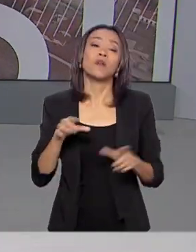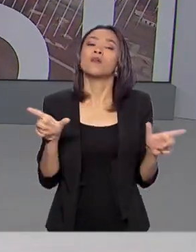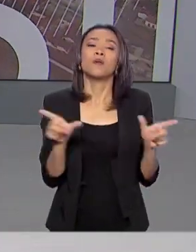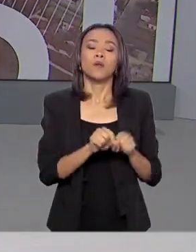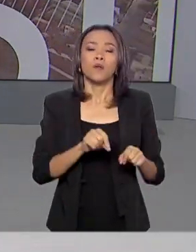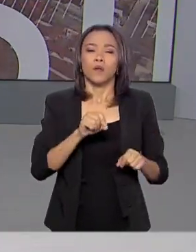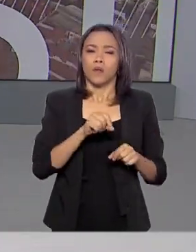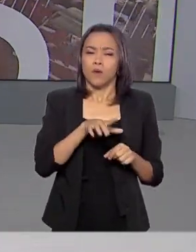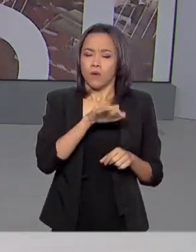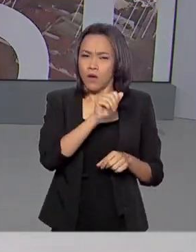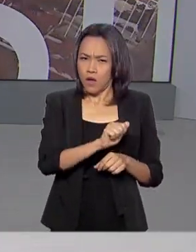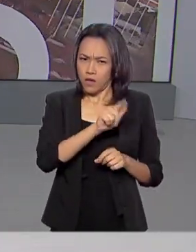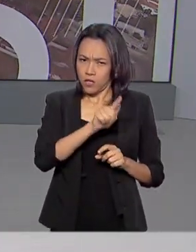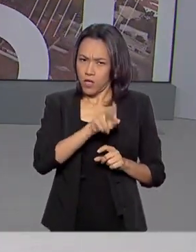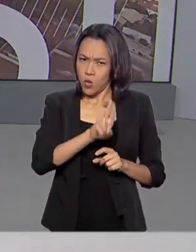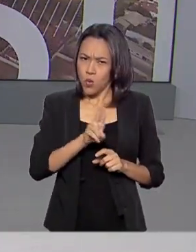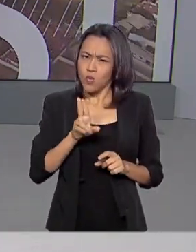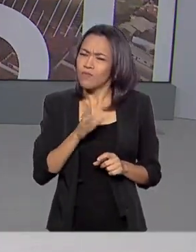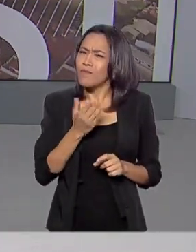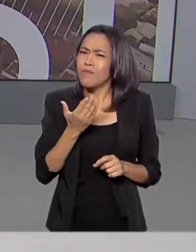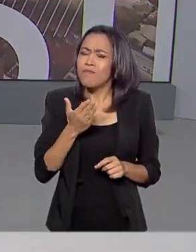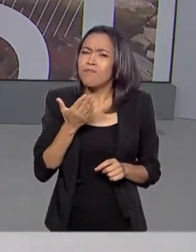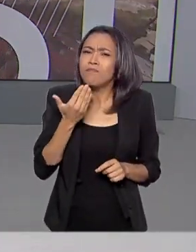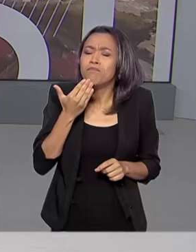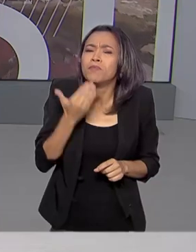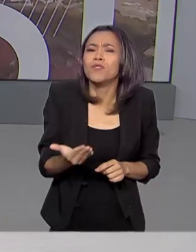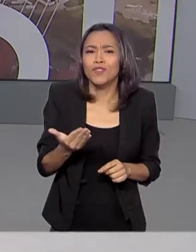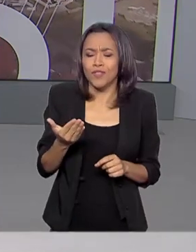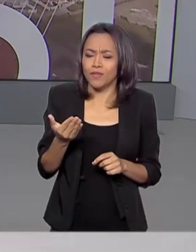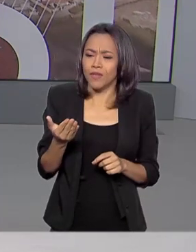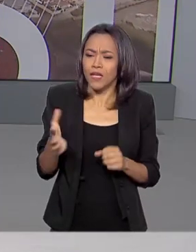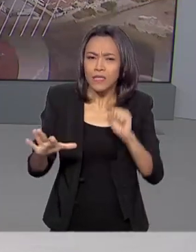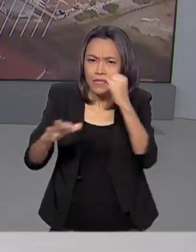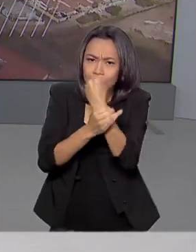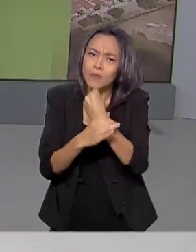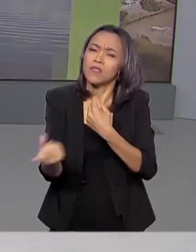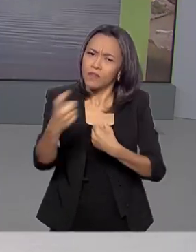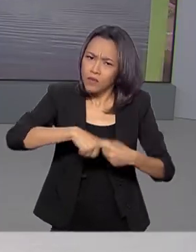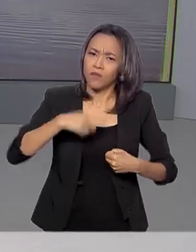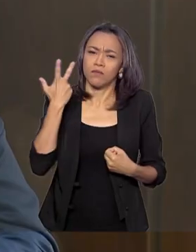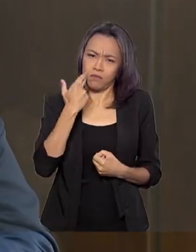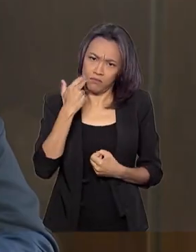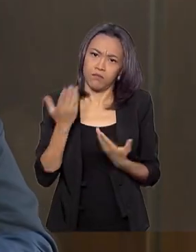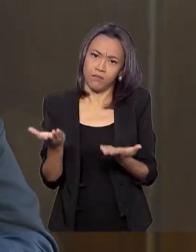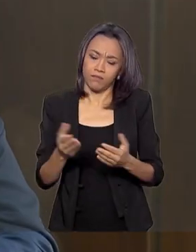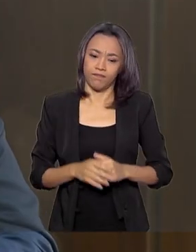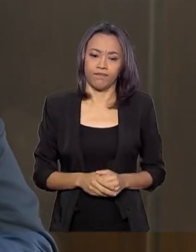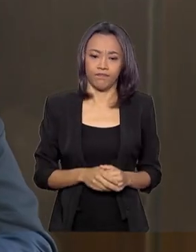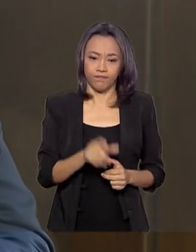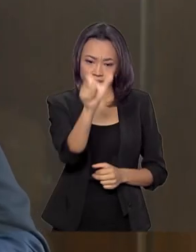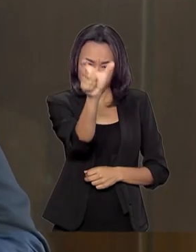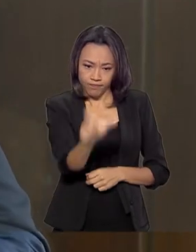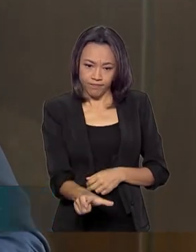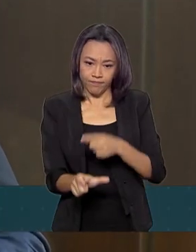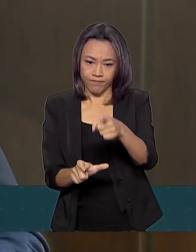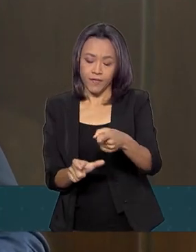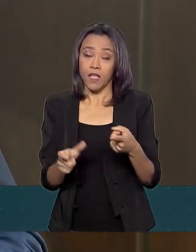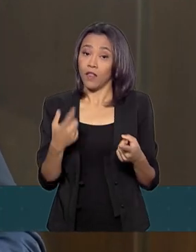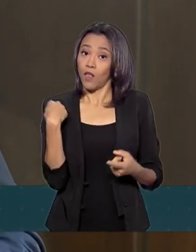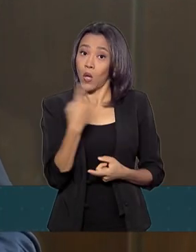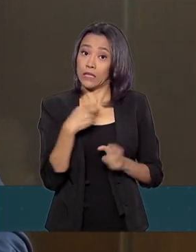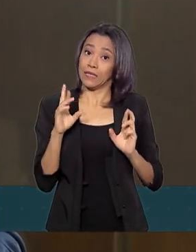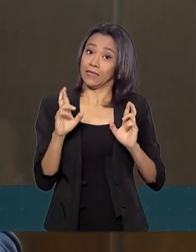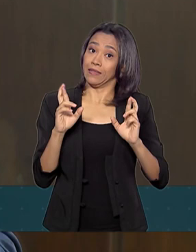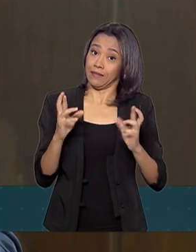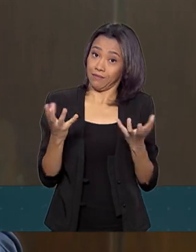-Geral da União aproveitou para fazer um apelo para que a situação da segurança volte ao normal no Estado. A nossa expectativa